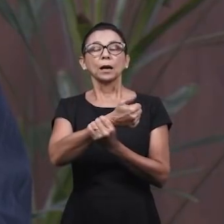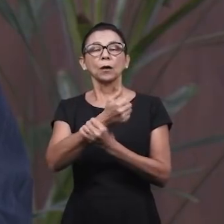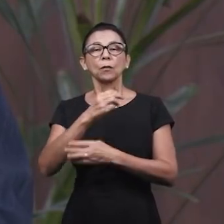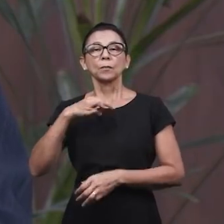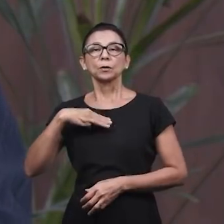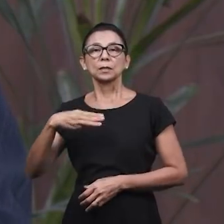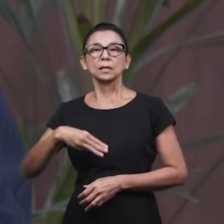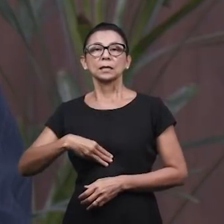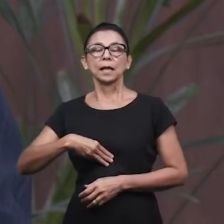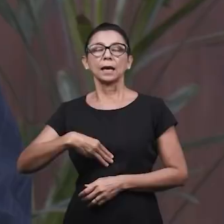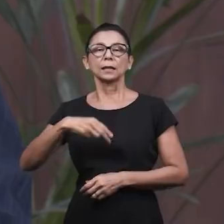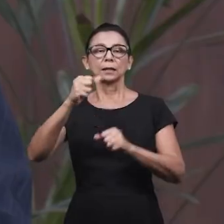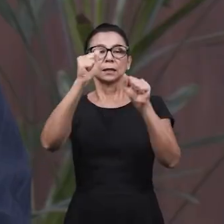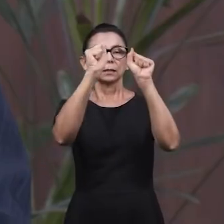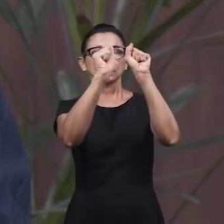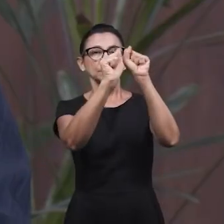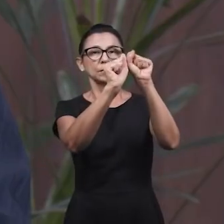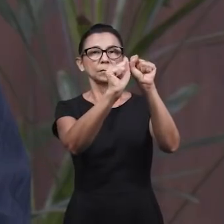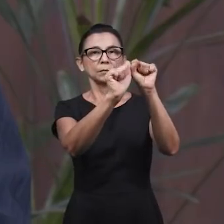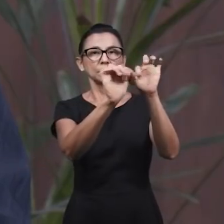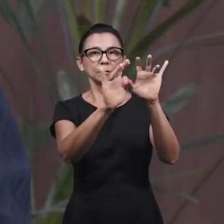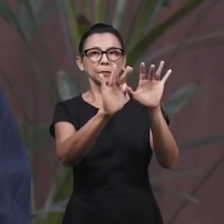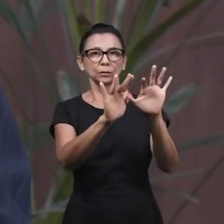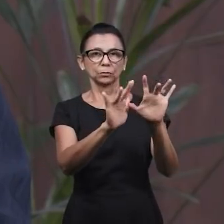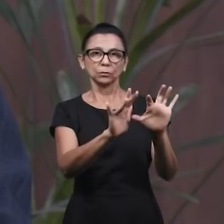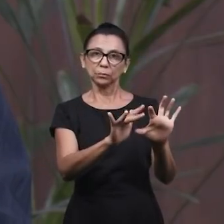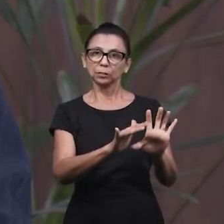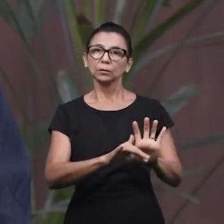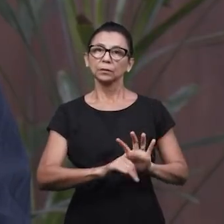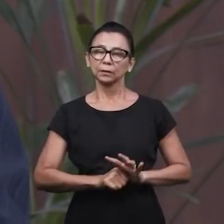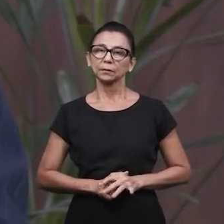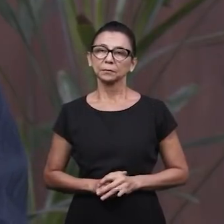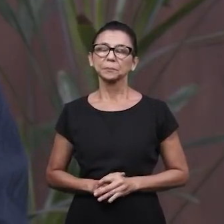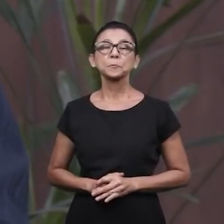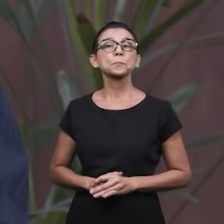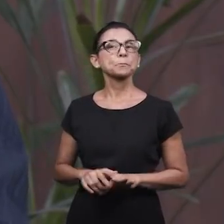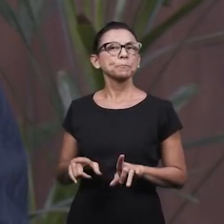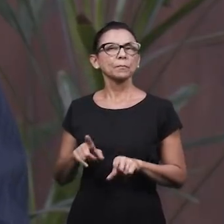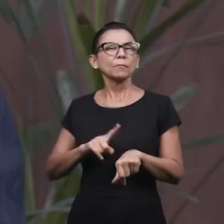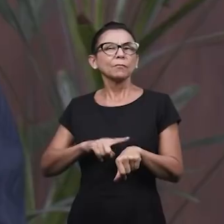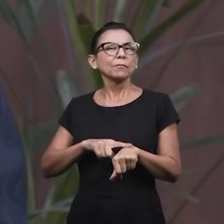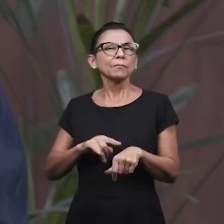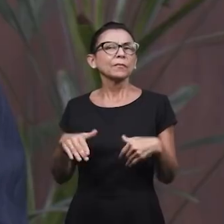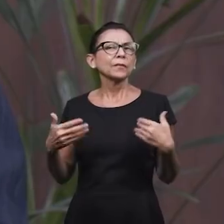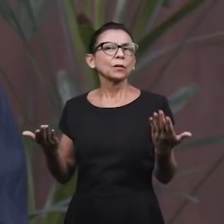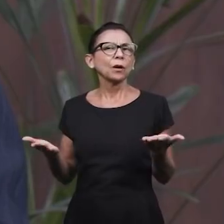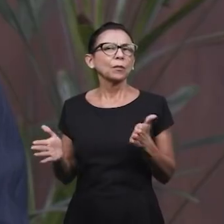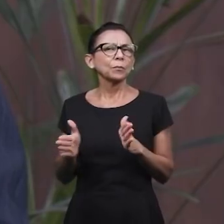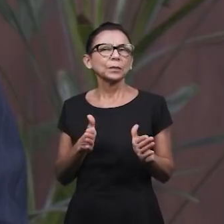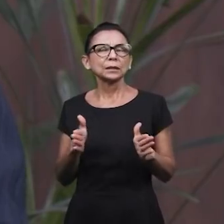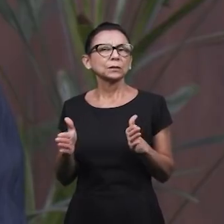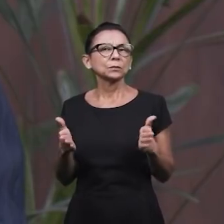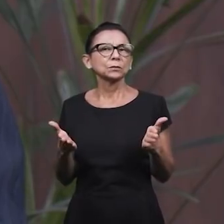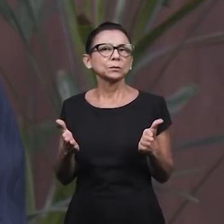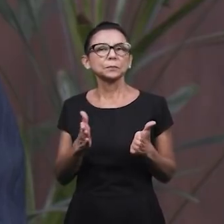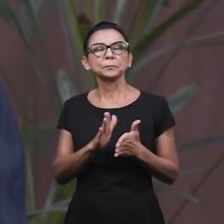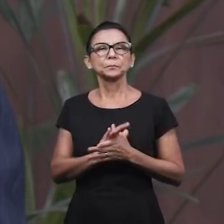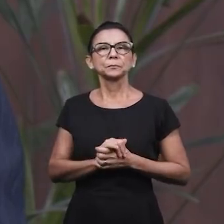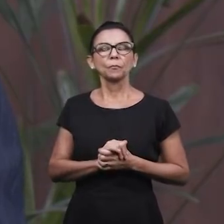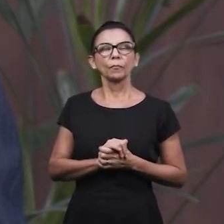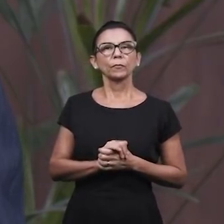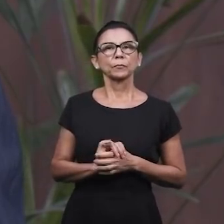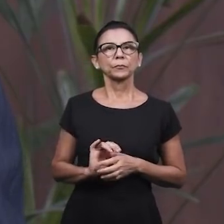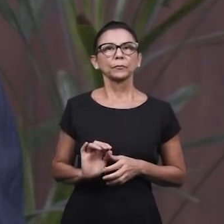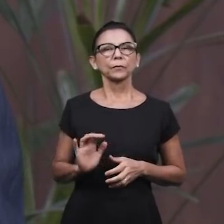foi abençoado por ele, por Melquisedeque. E em que momento? No momento em que chegou